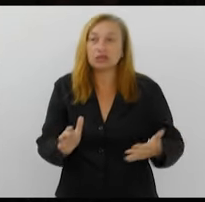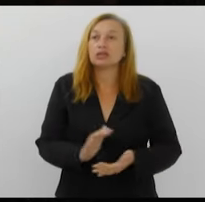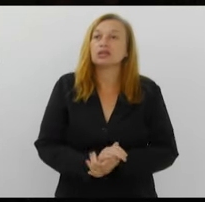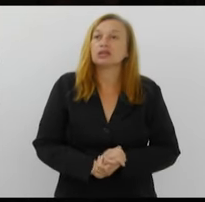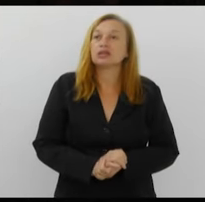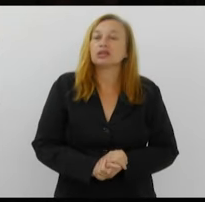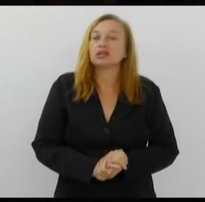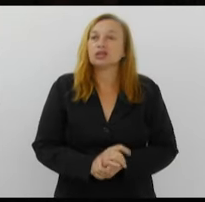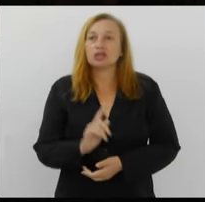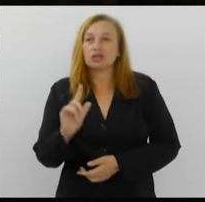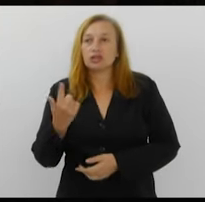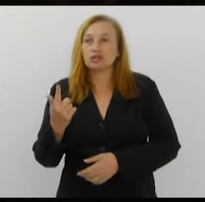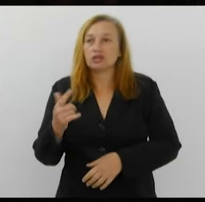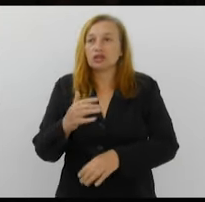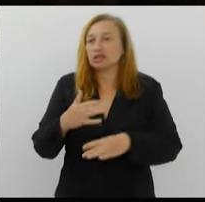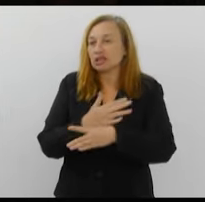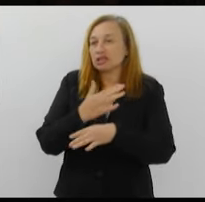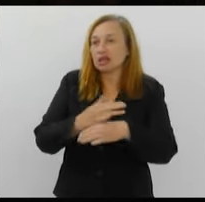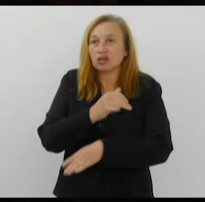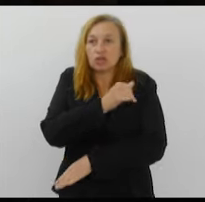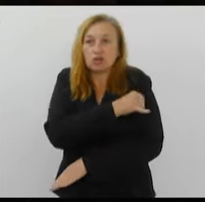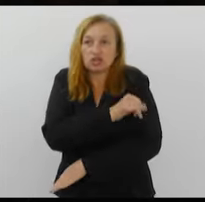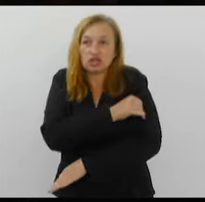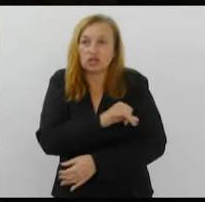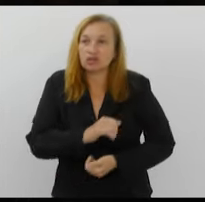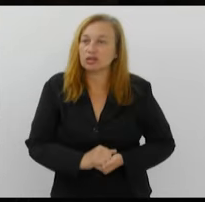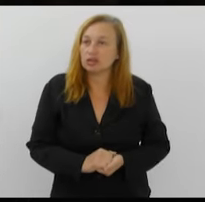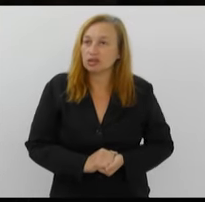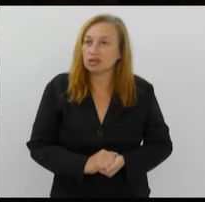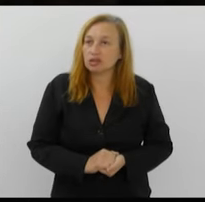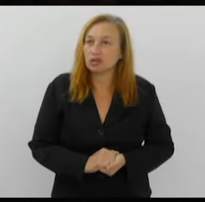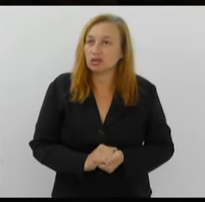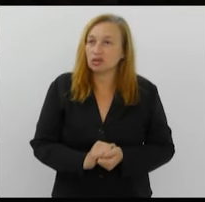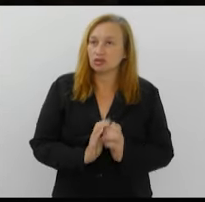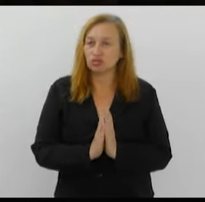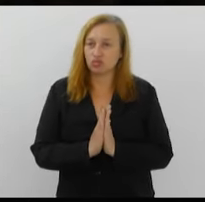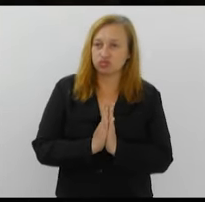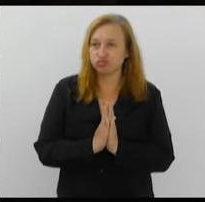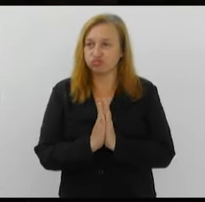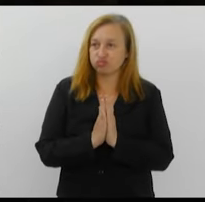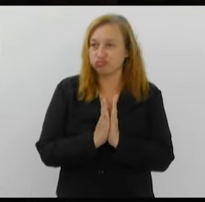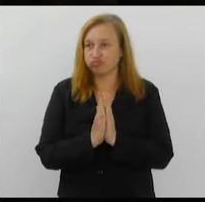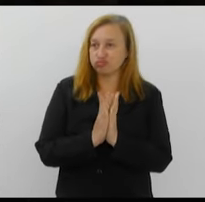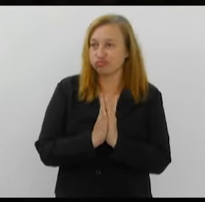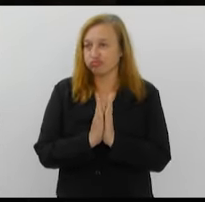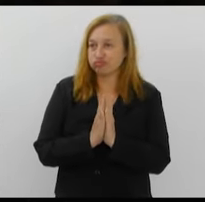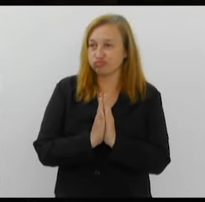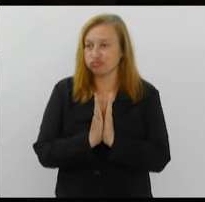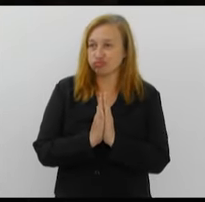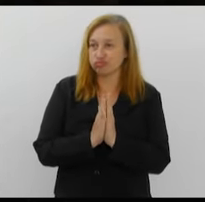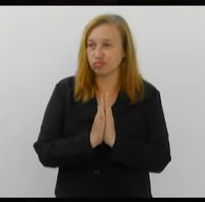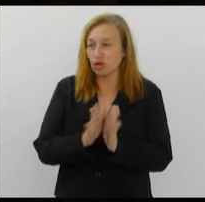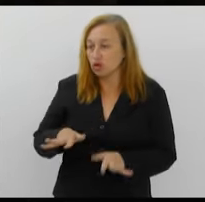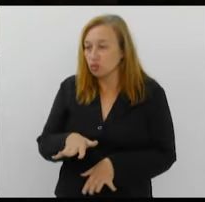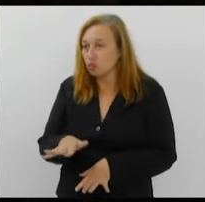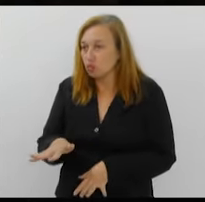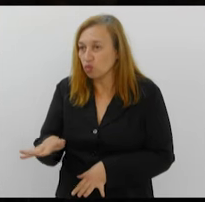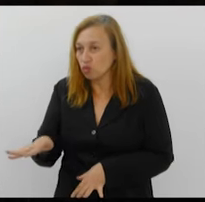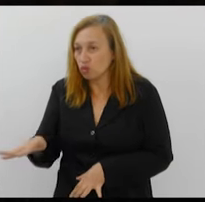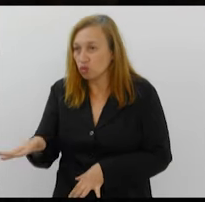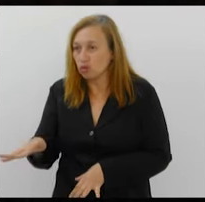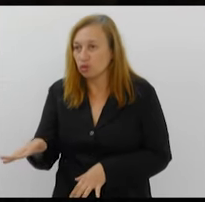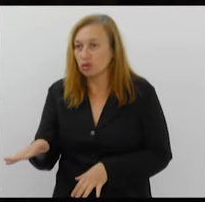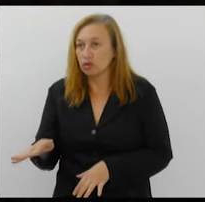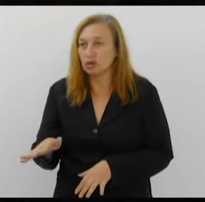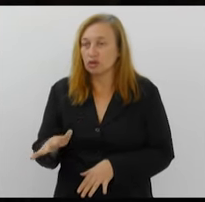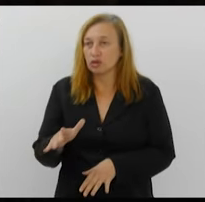nossa geografia da cidade do Rio de Janeiro é uma cidade imprensada, com um grande volume populacional entre o morro e o mar.